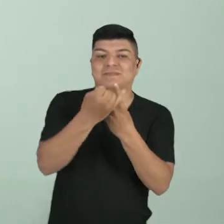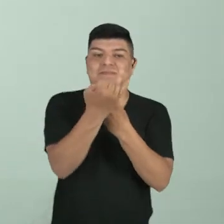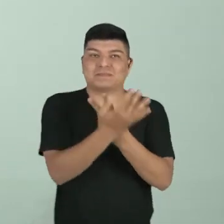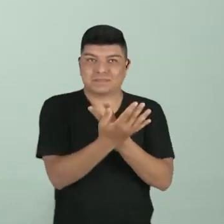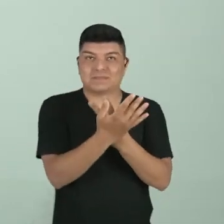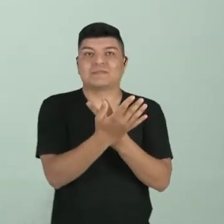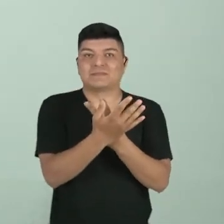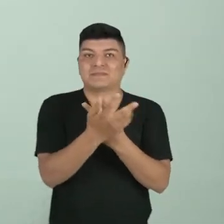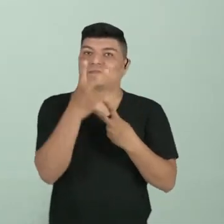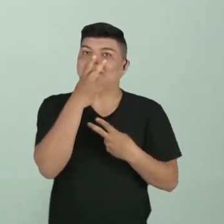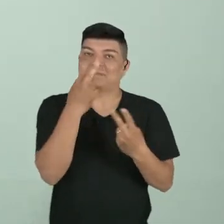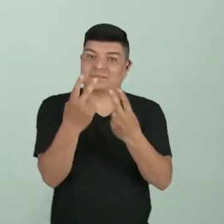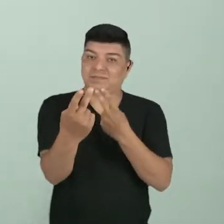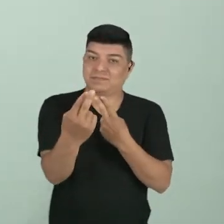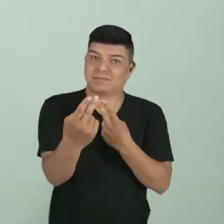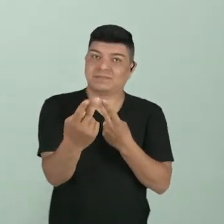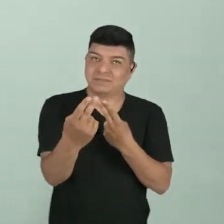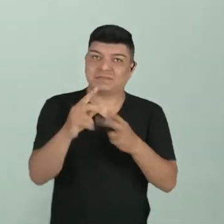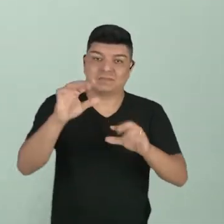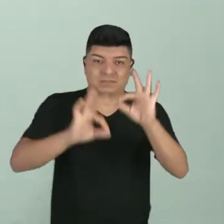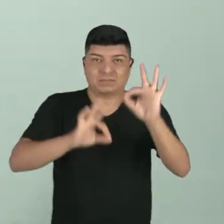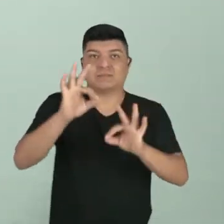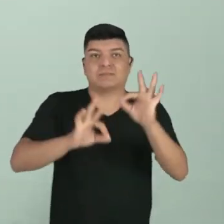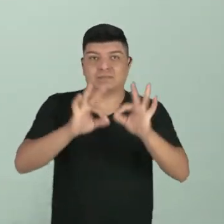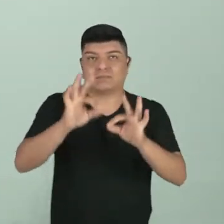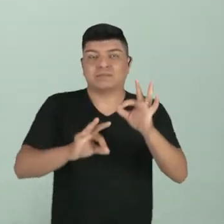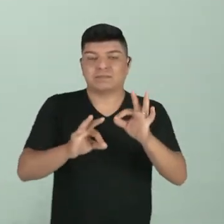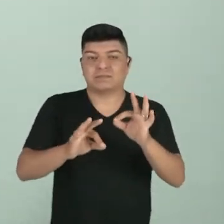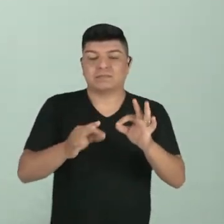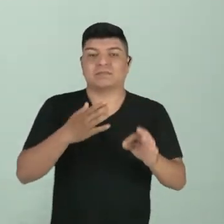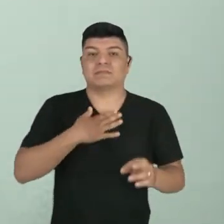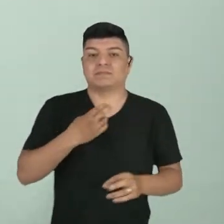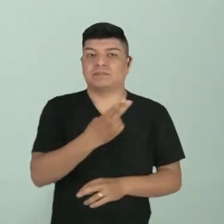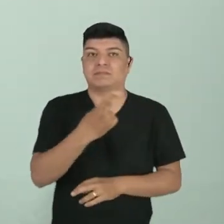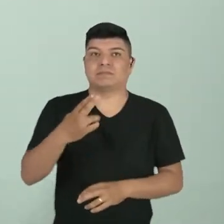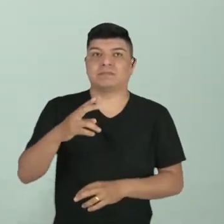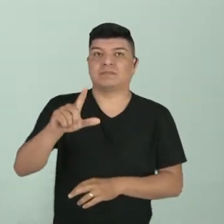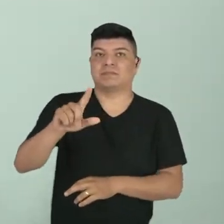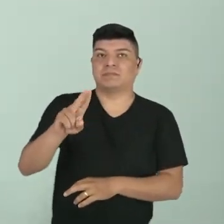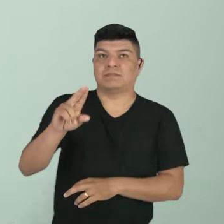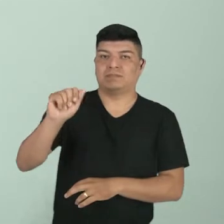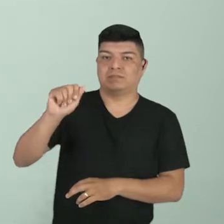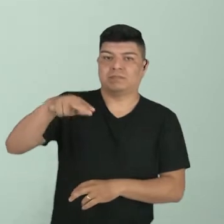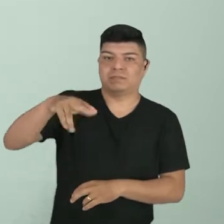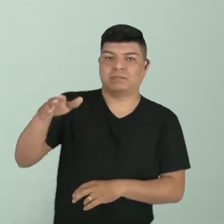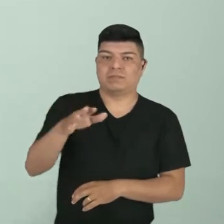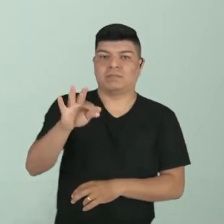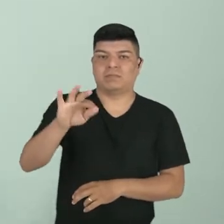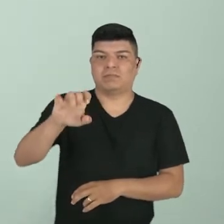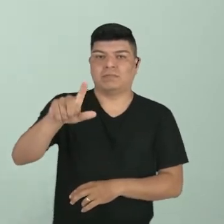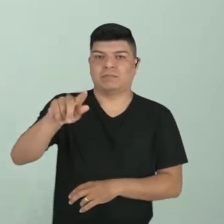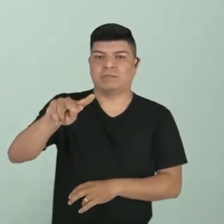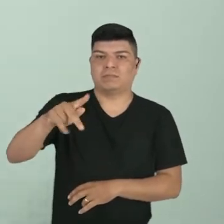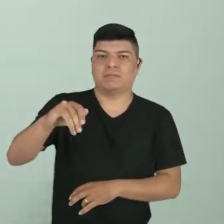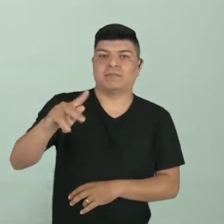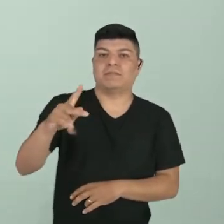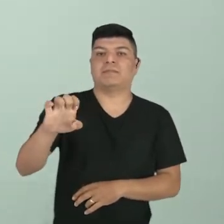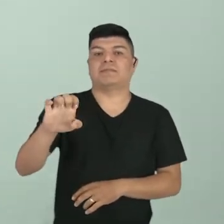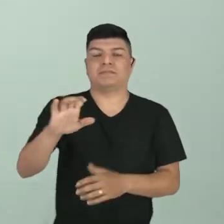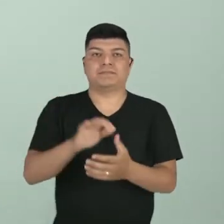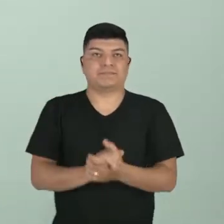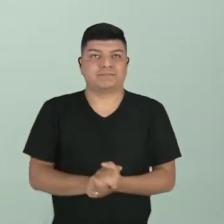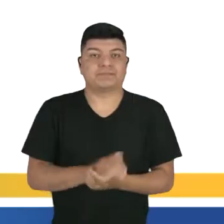operações envolvendo os radicais. Meu nome é Luan Felipe, sou professor de matemática da rede pública do estado do Acre. Então vamos iniciar nossa